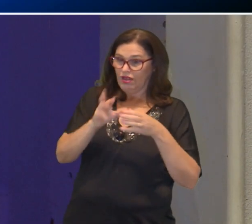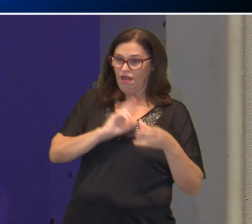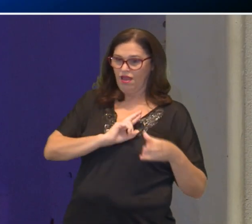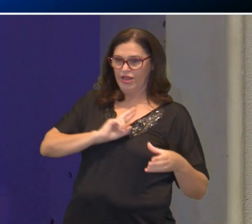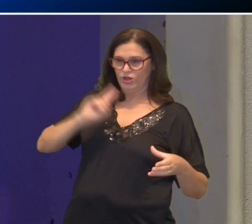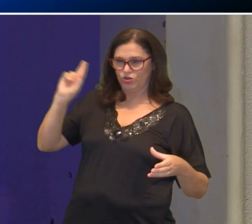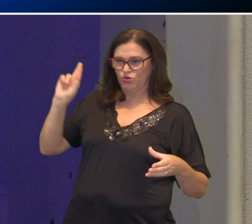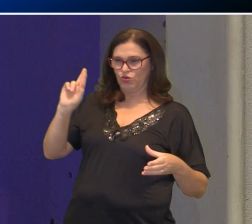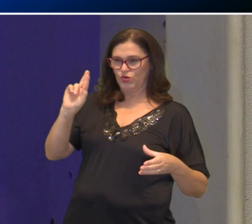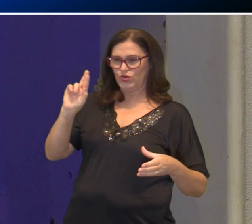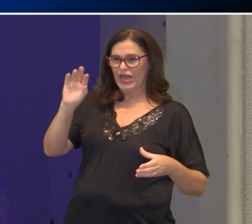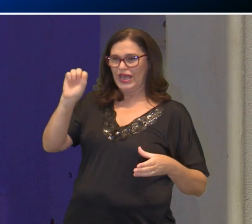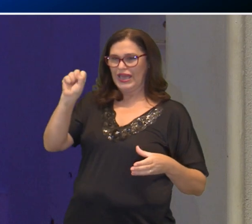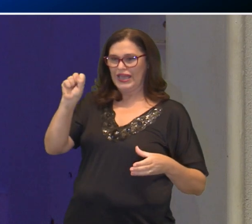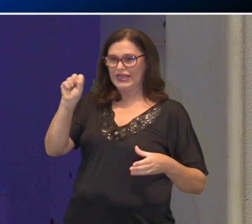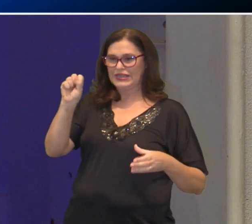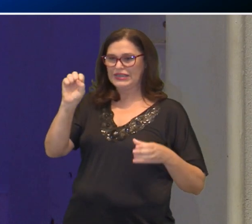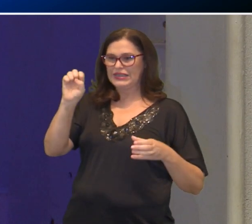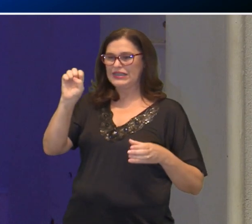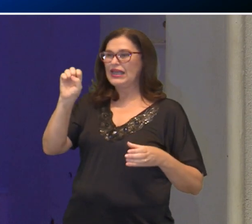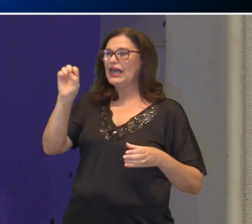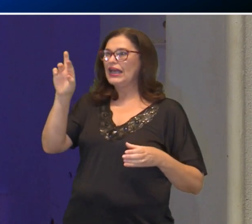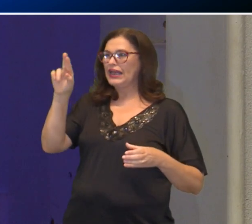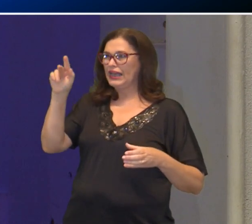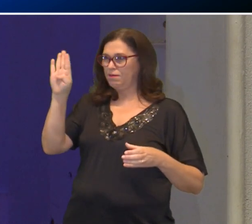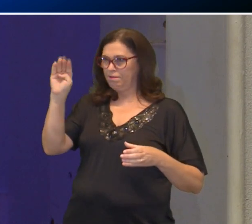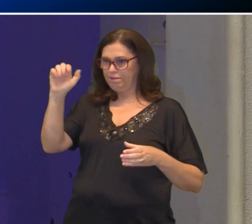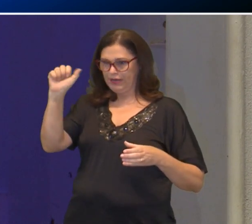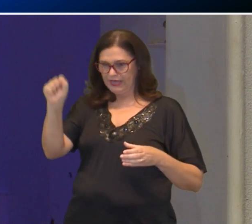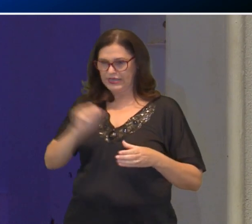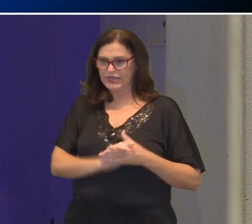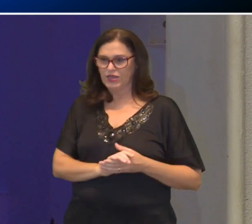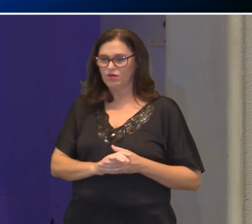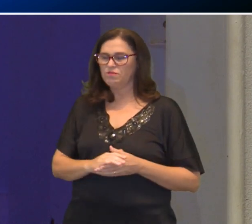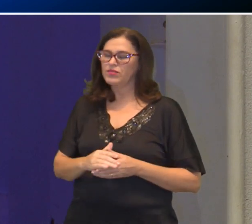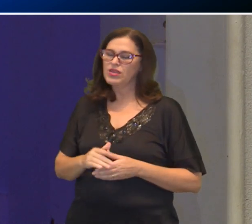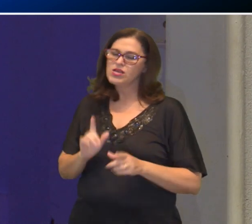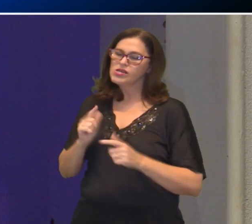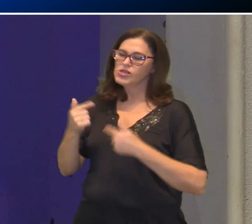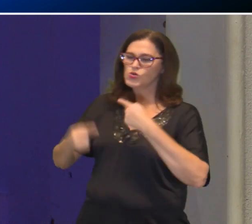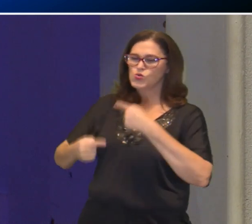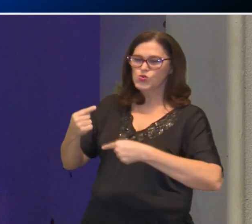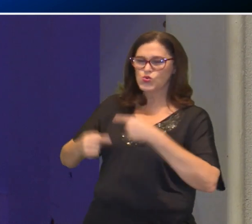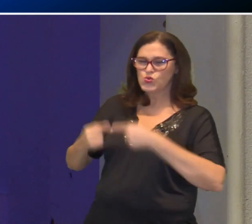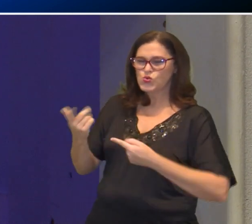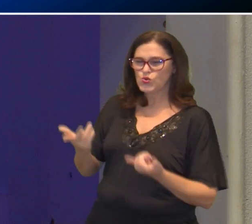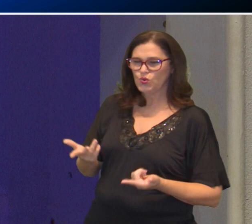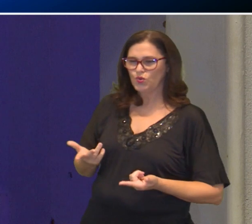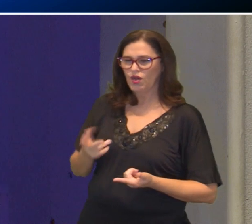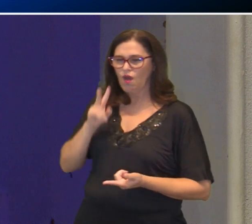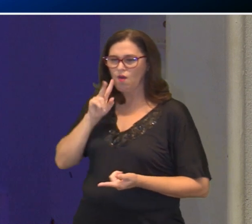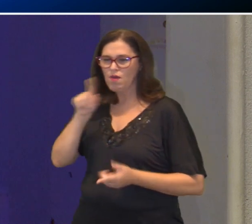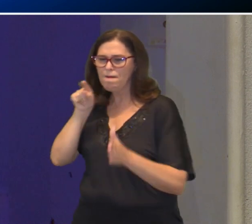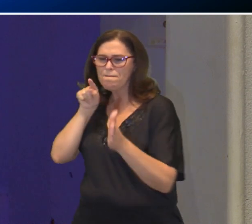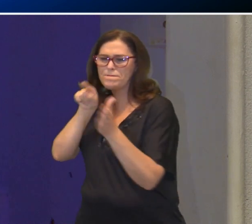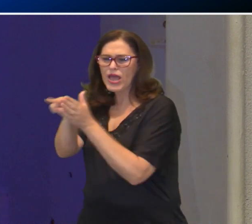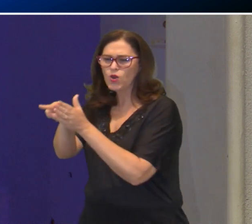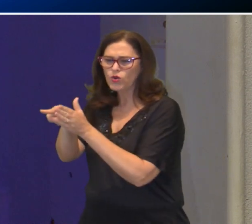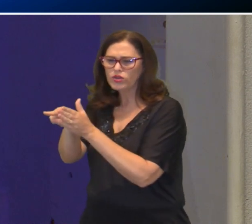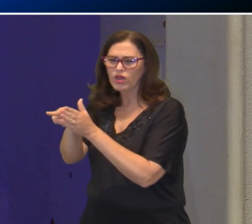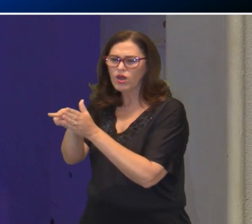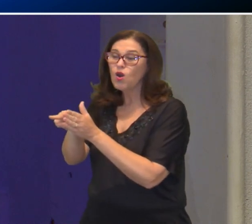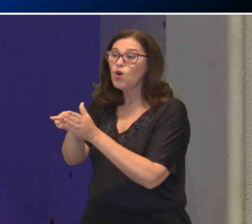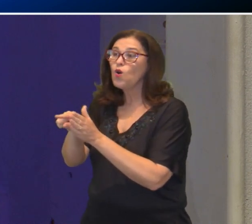tinha ouvido disputar, sabendo que lhes tinha respondido bem, perguntou-lhe qual é